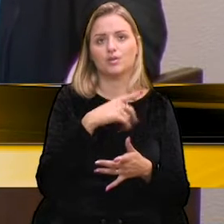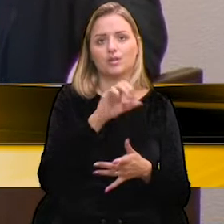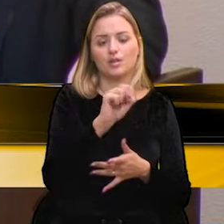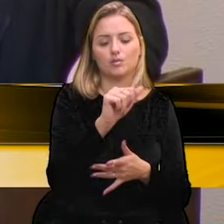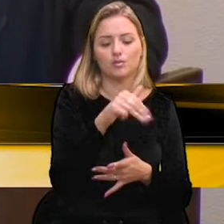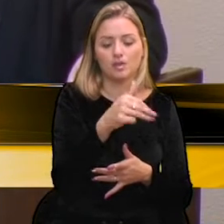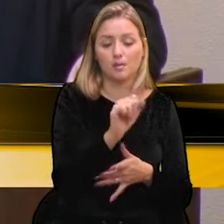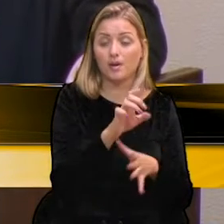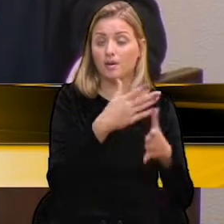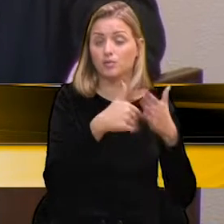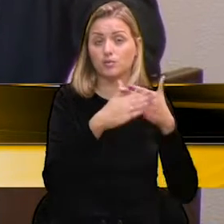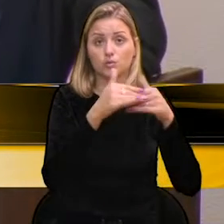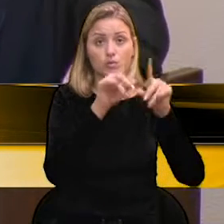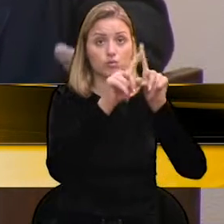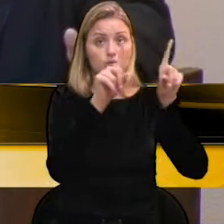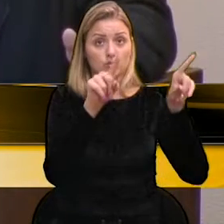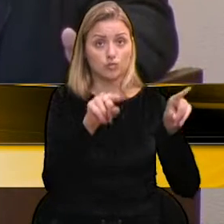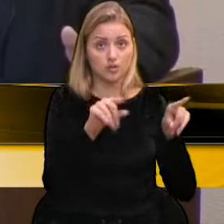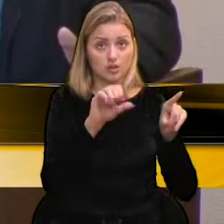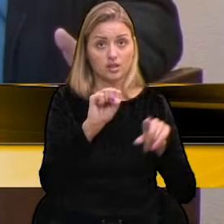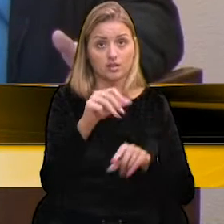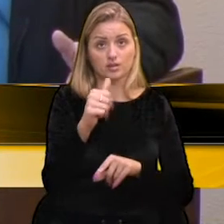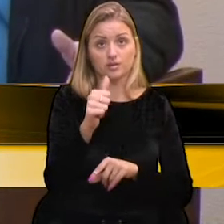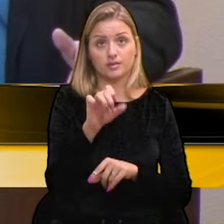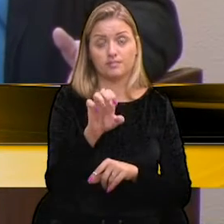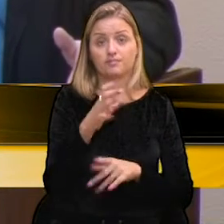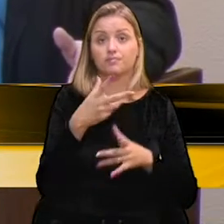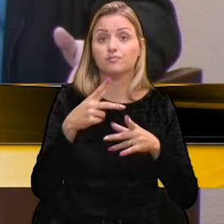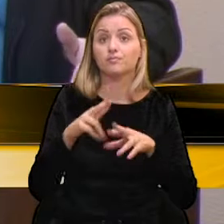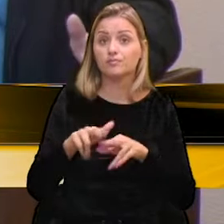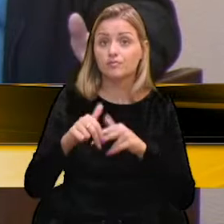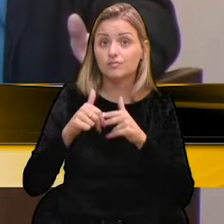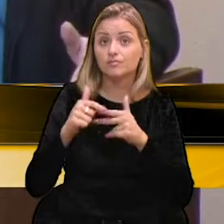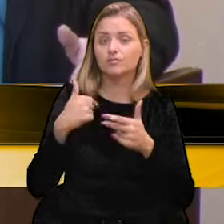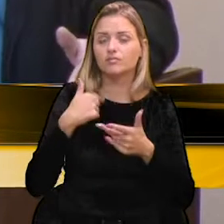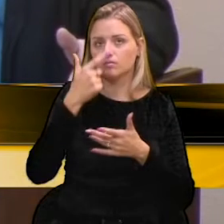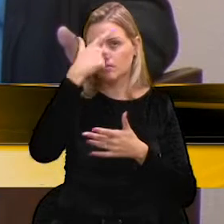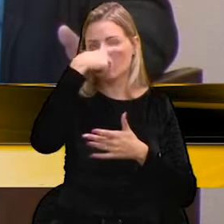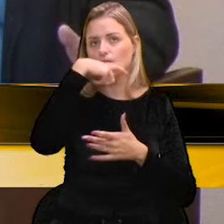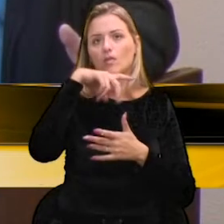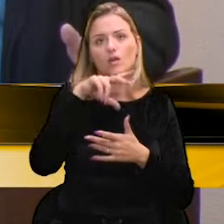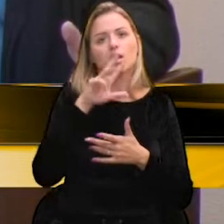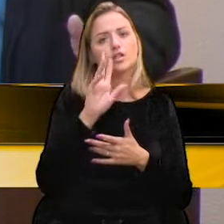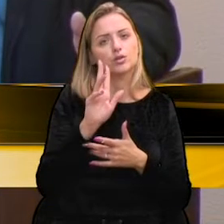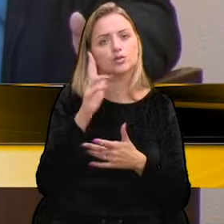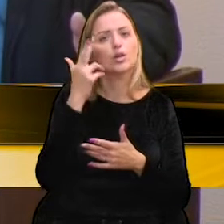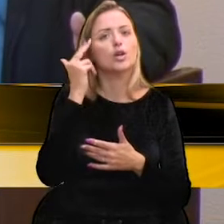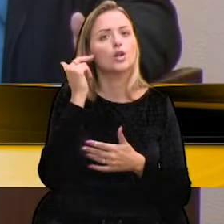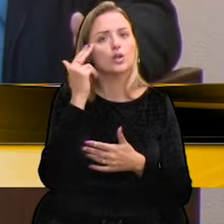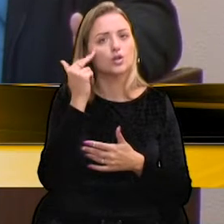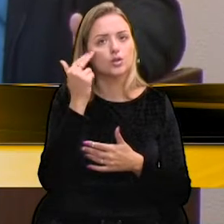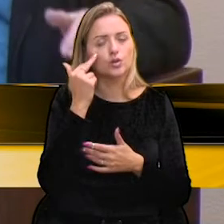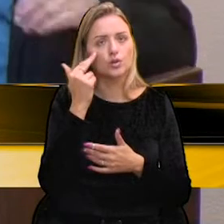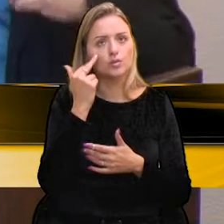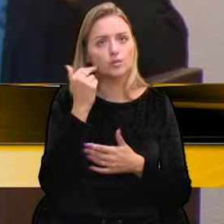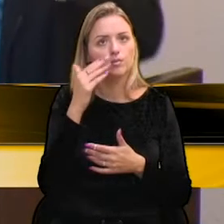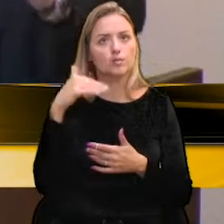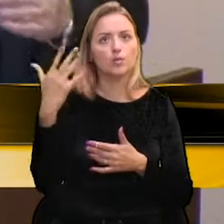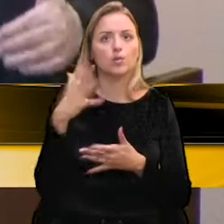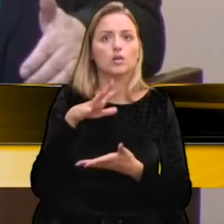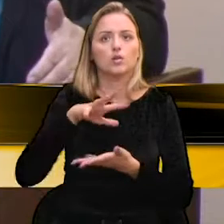seus servidores. E nesse sentido eu acho até natural que quando